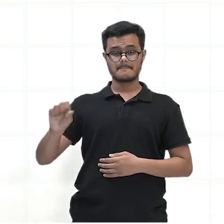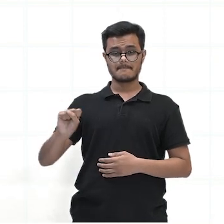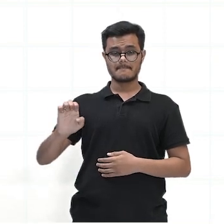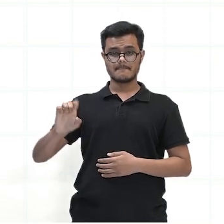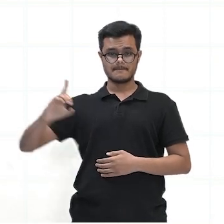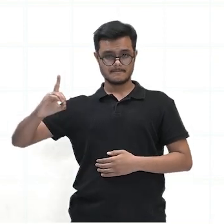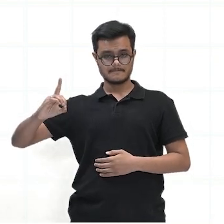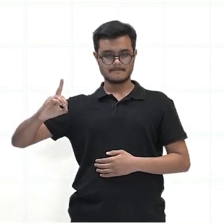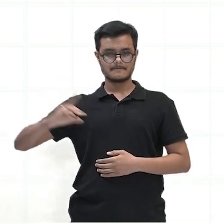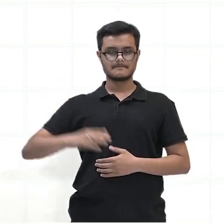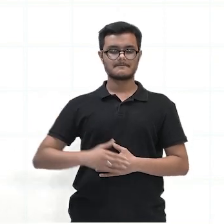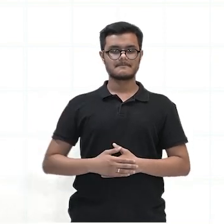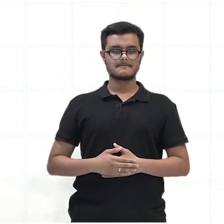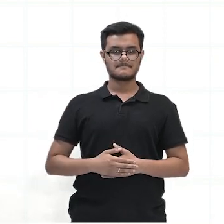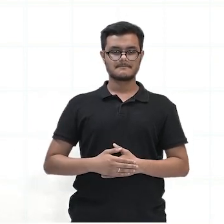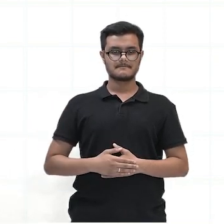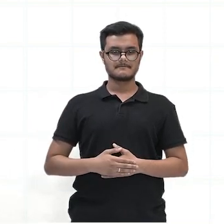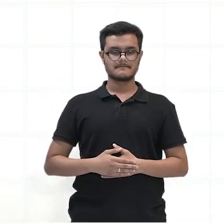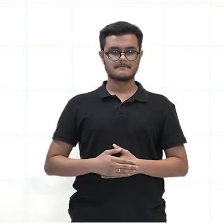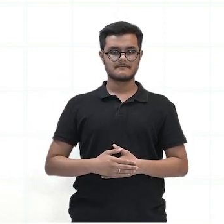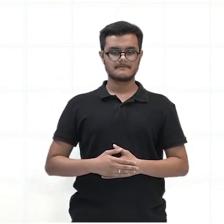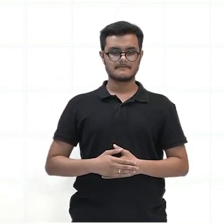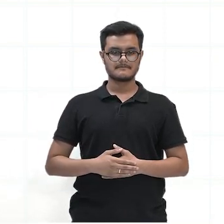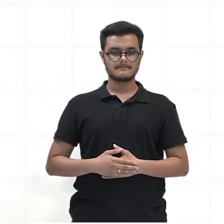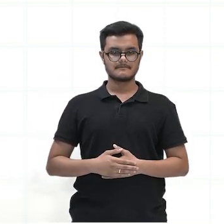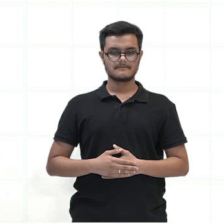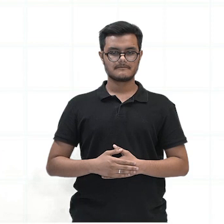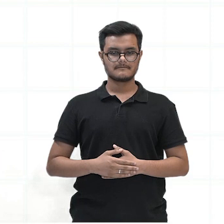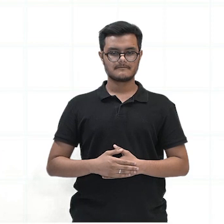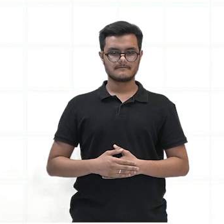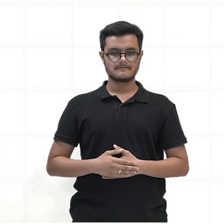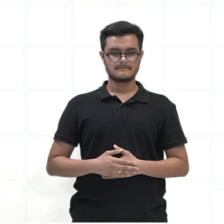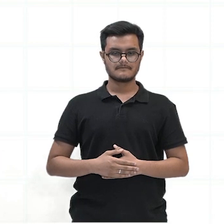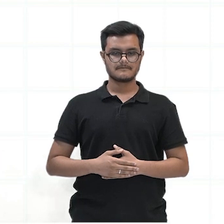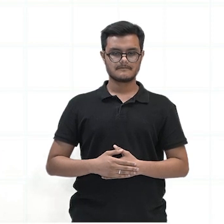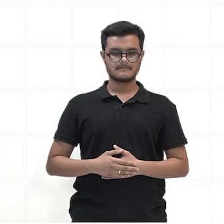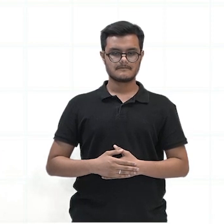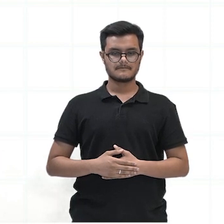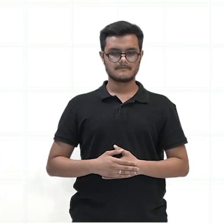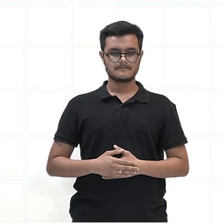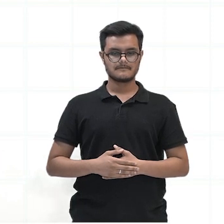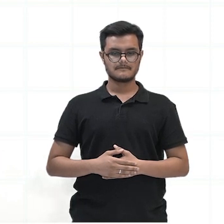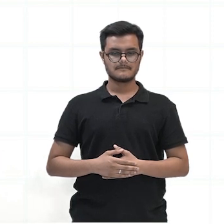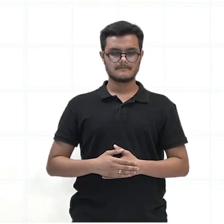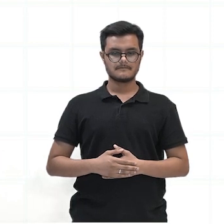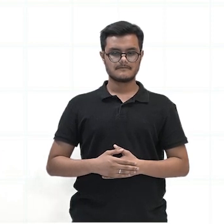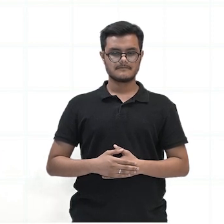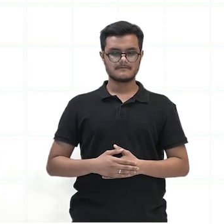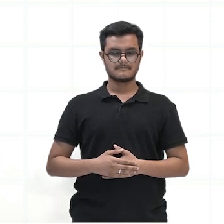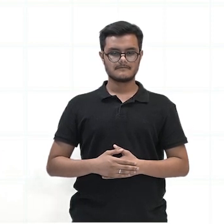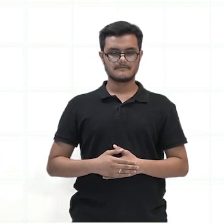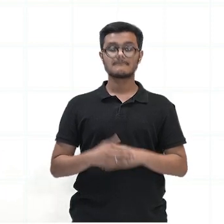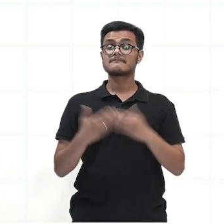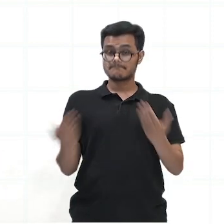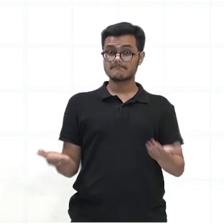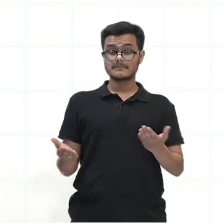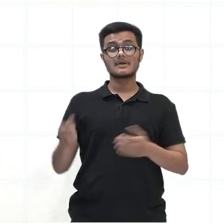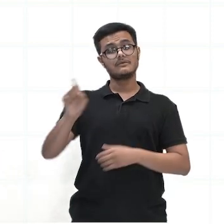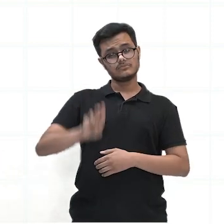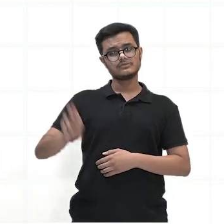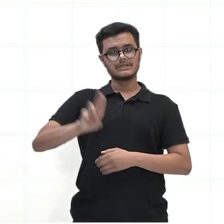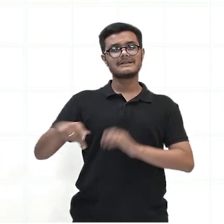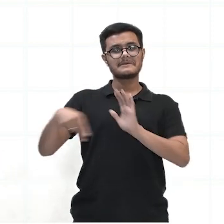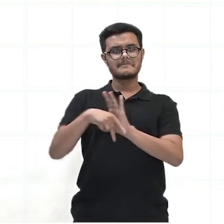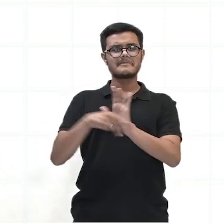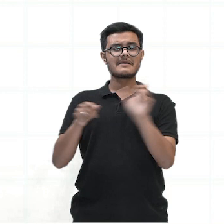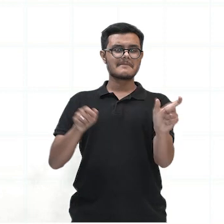é? Based, baseada on the Japanese words for, ela é baseada nas palavras